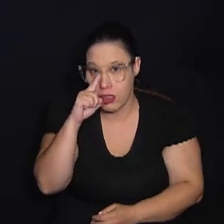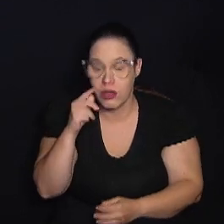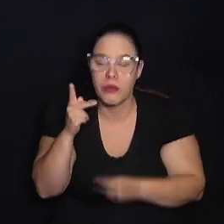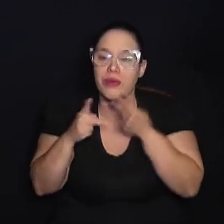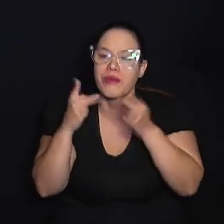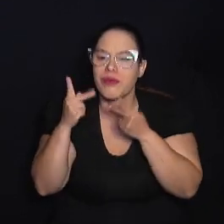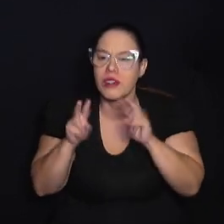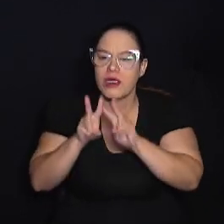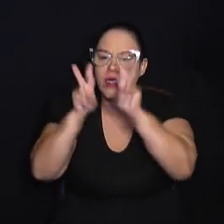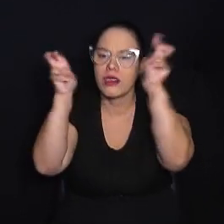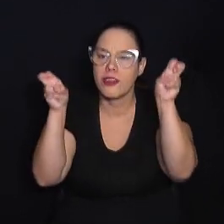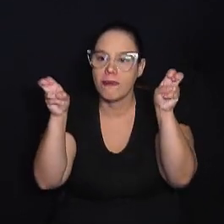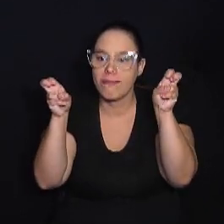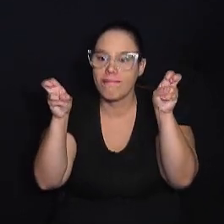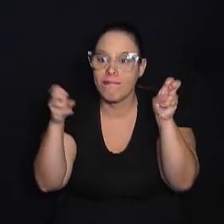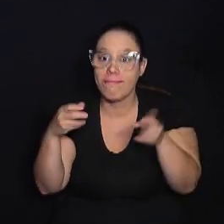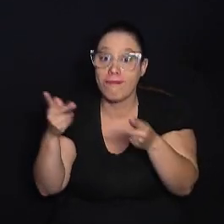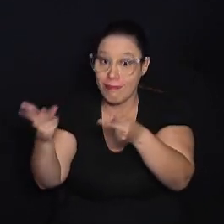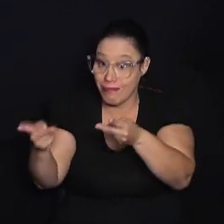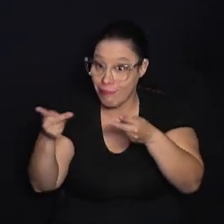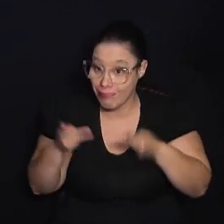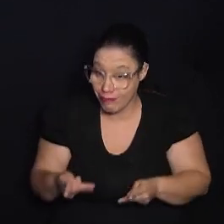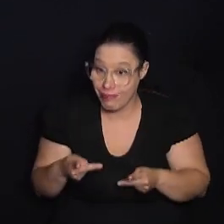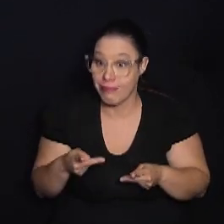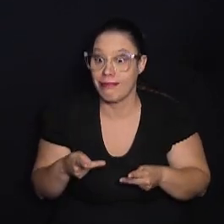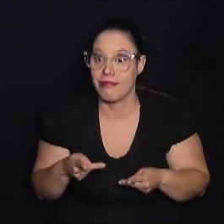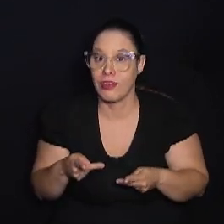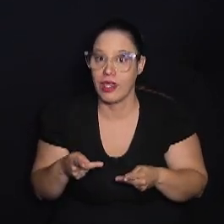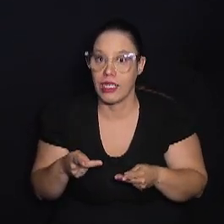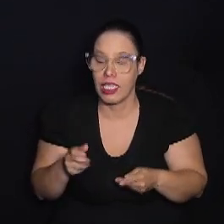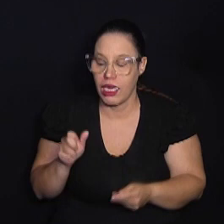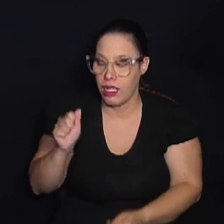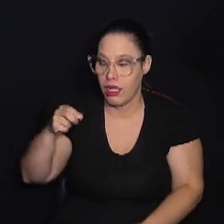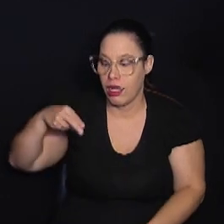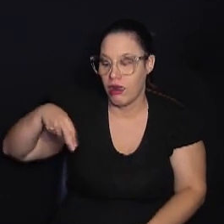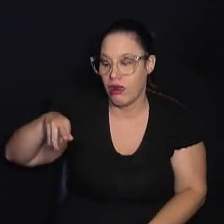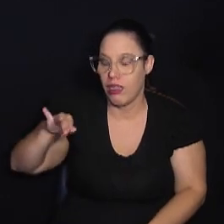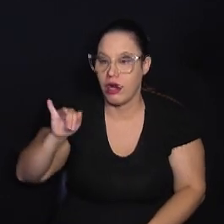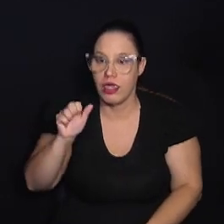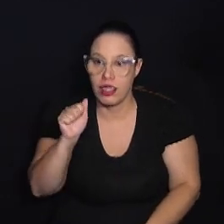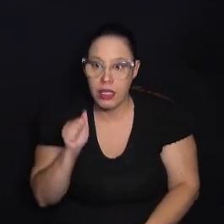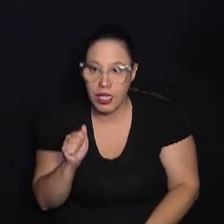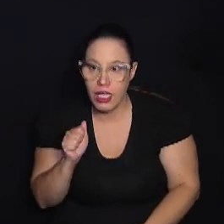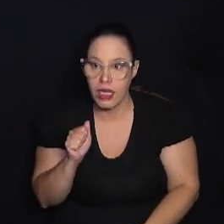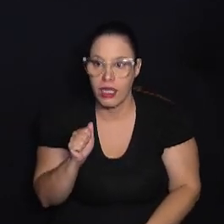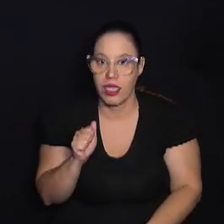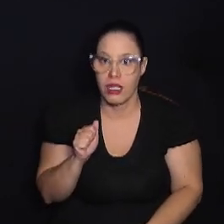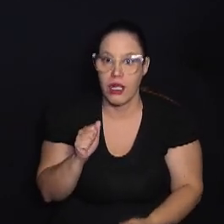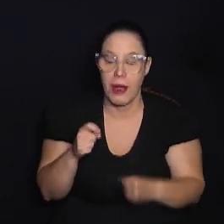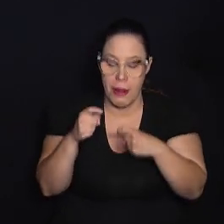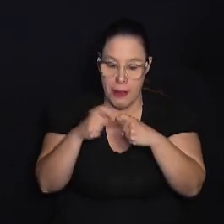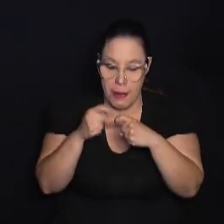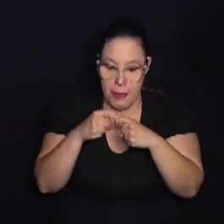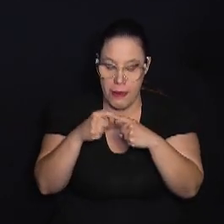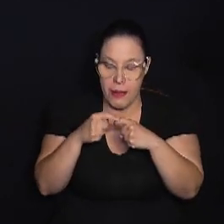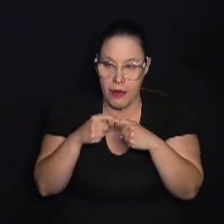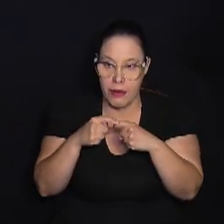sobre esse tema, a nossa convidada de hoje é a Andrea Hilgenberg, médica formada